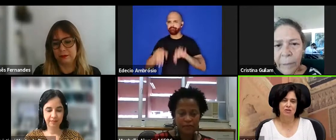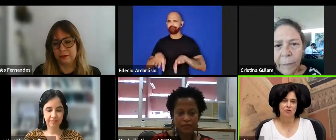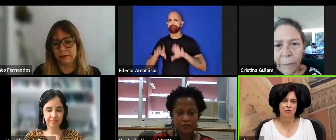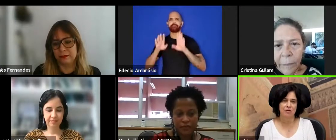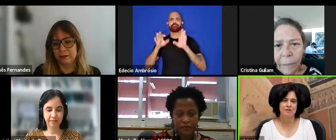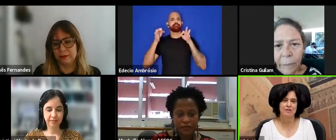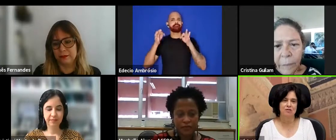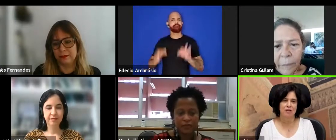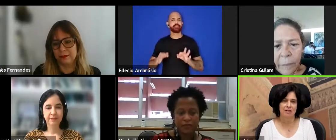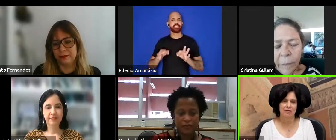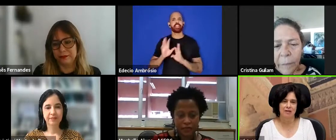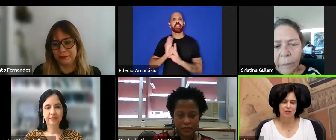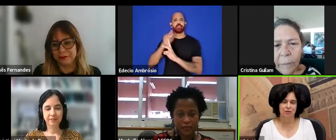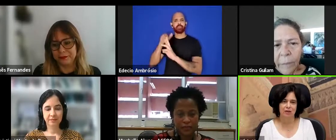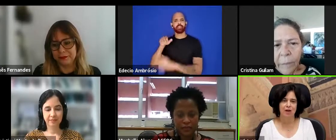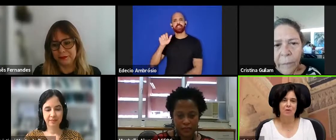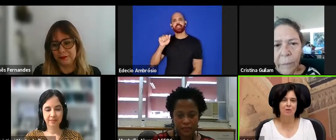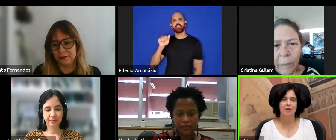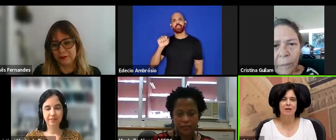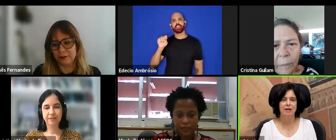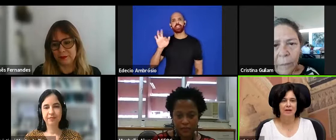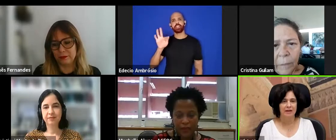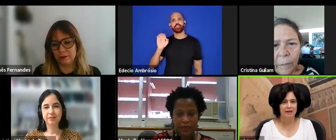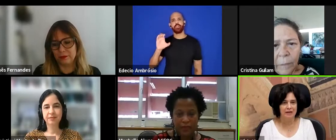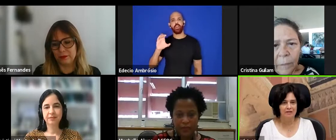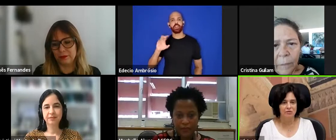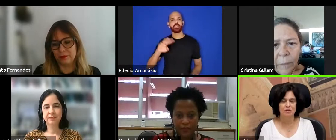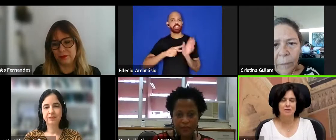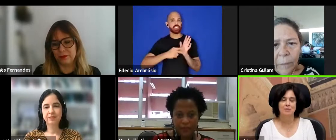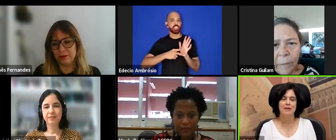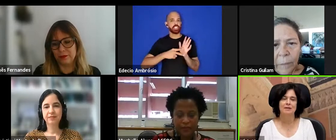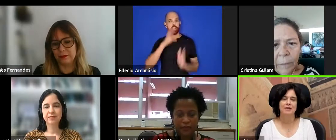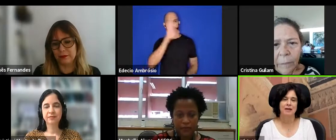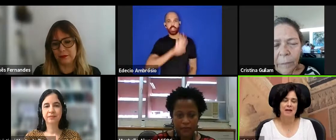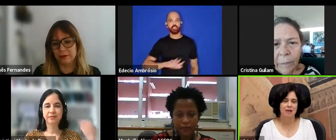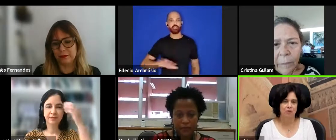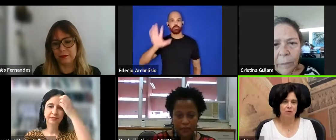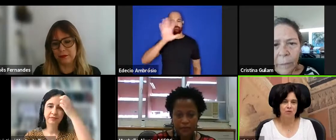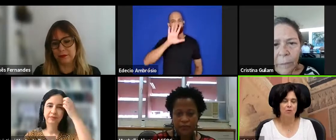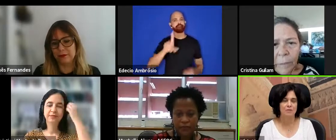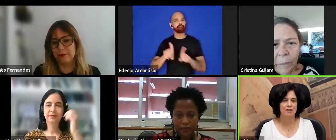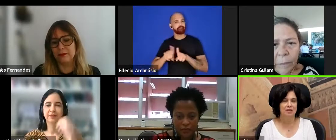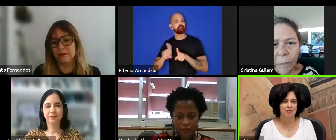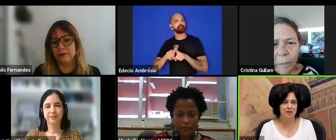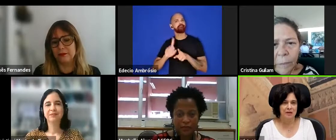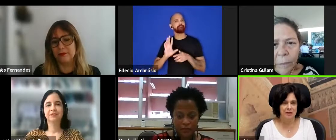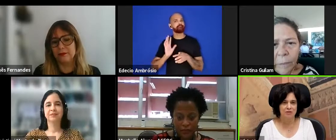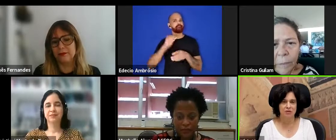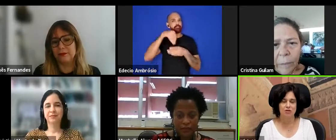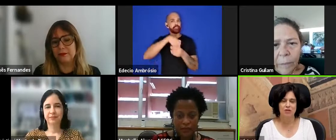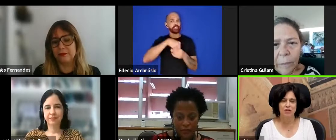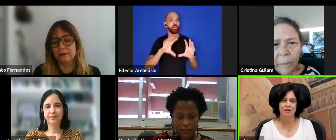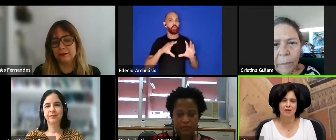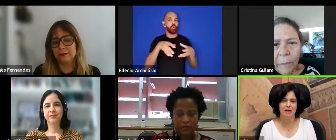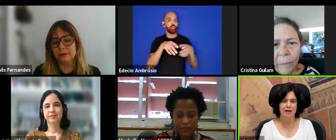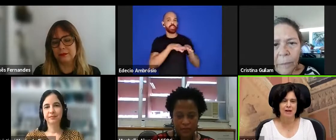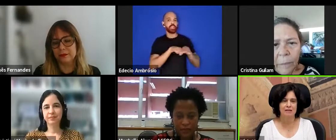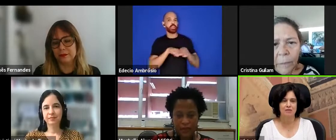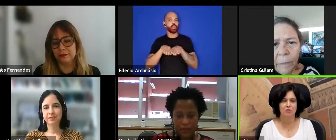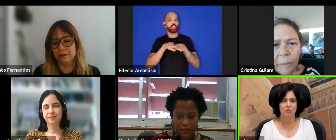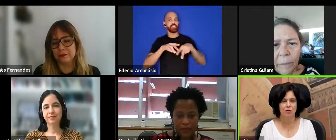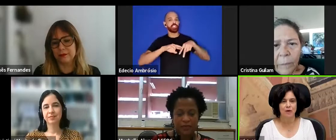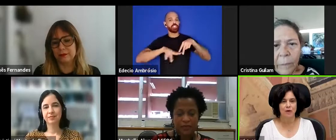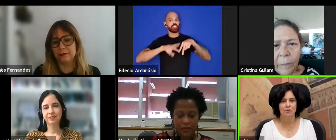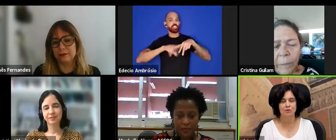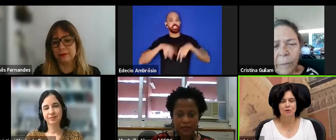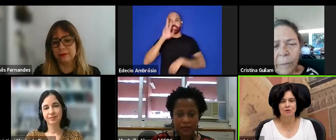representa nossa ASFOC, Sindicato Nacional, além de também integrar nosso Comitê de Equidade de Gênero e